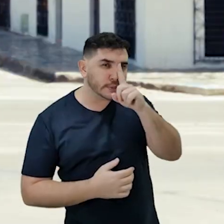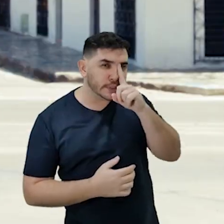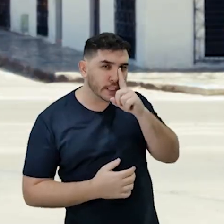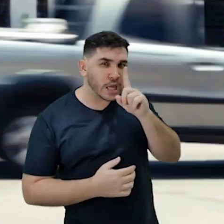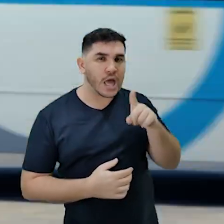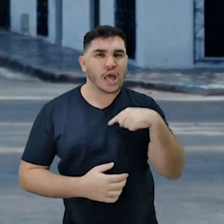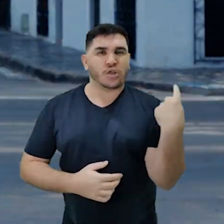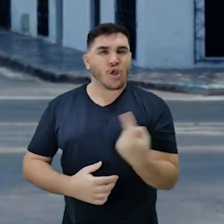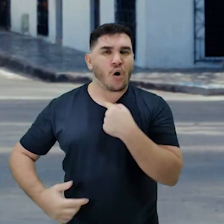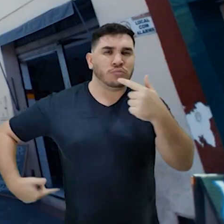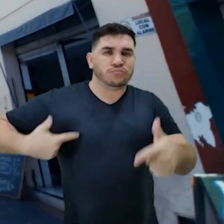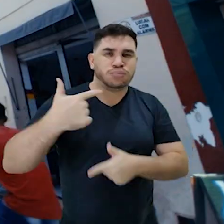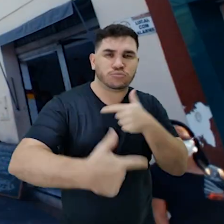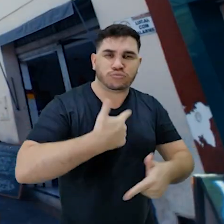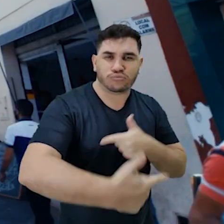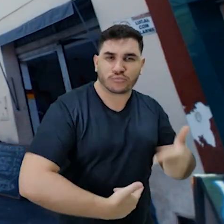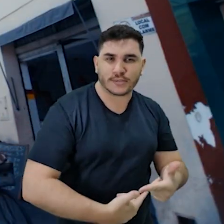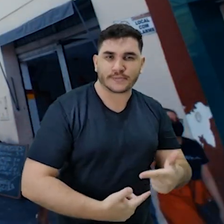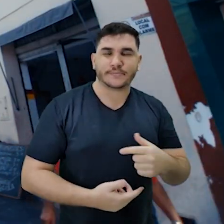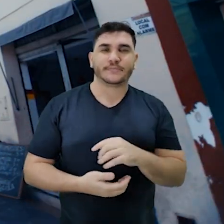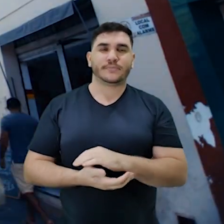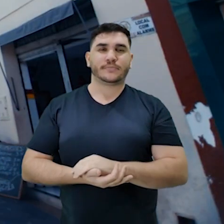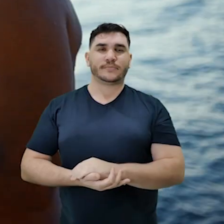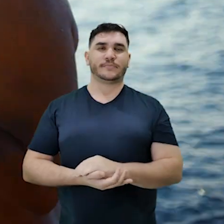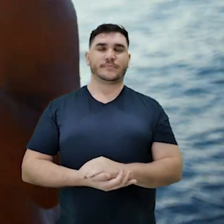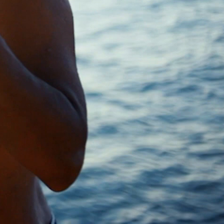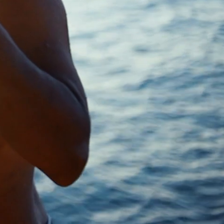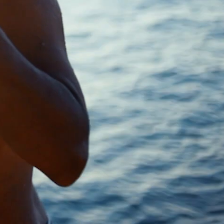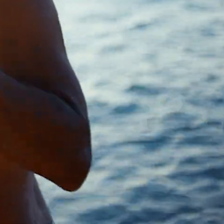Cá, imagens aceleradas de pessoas. No batente.